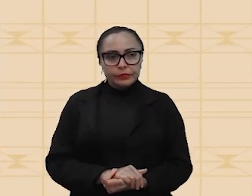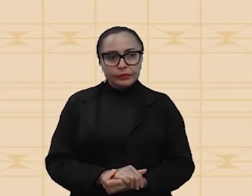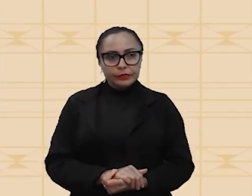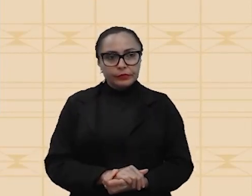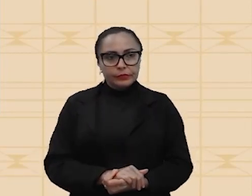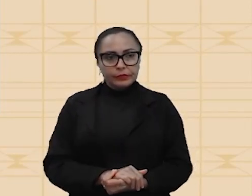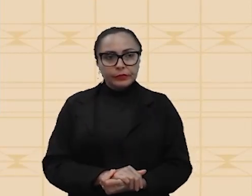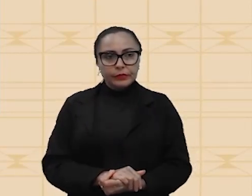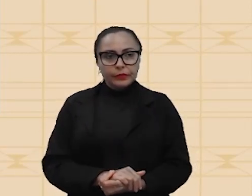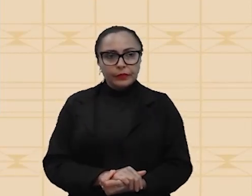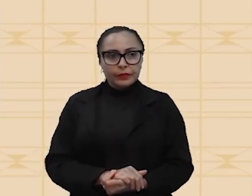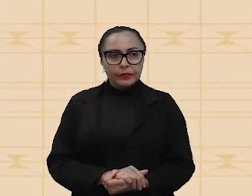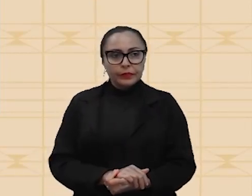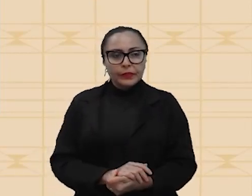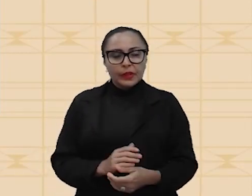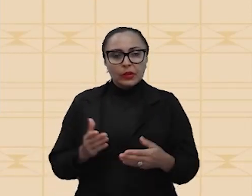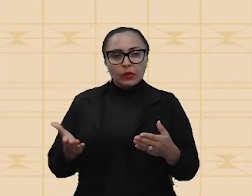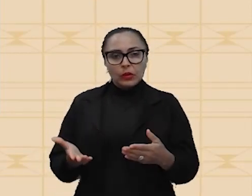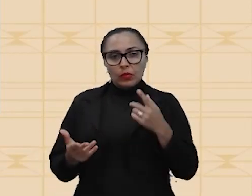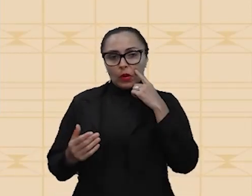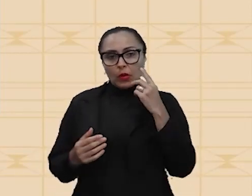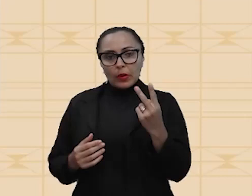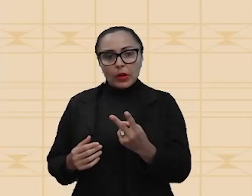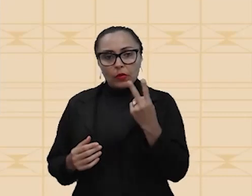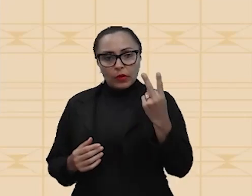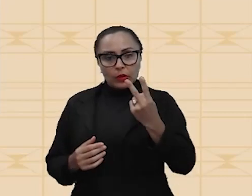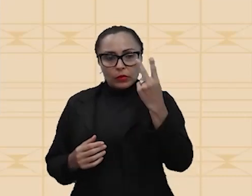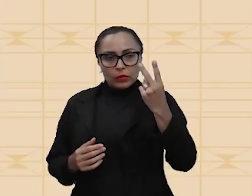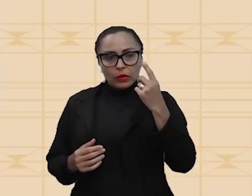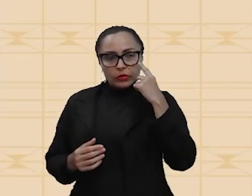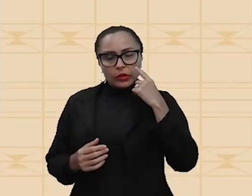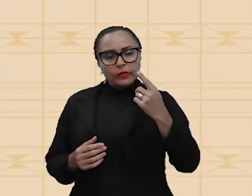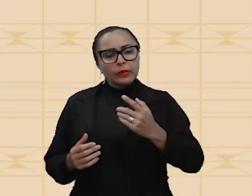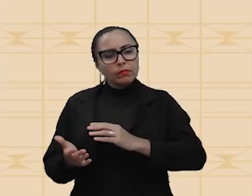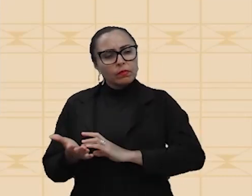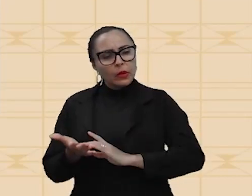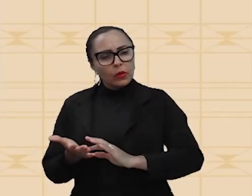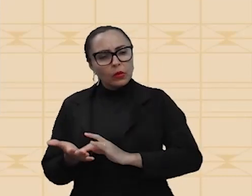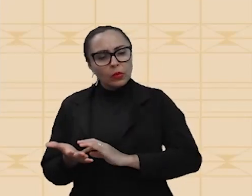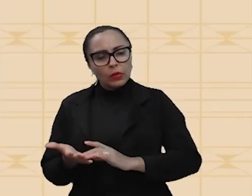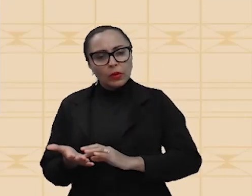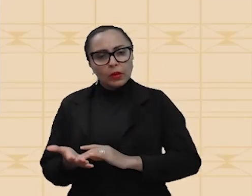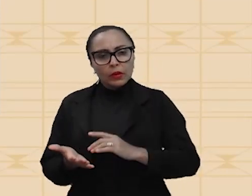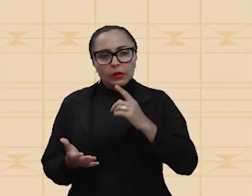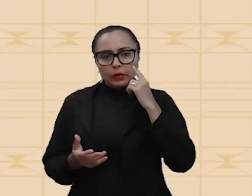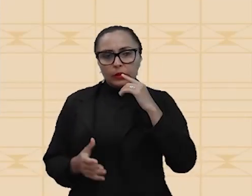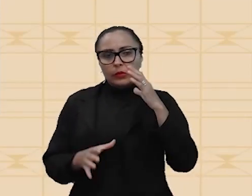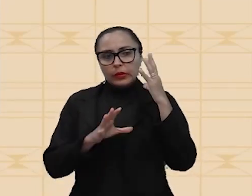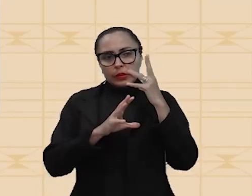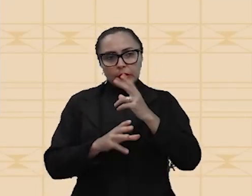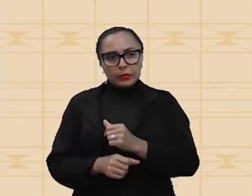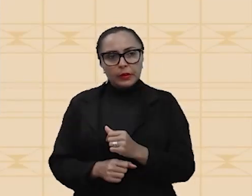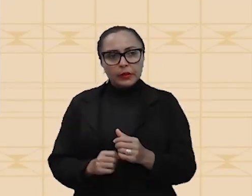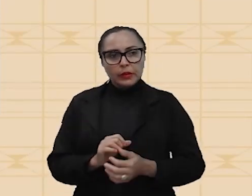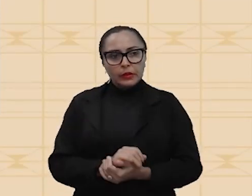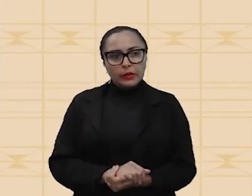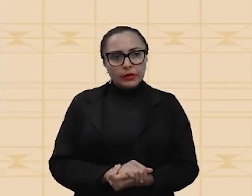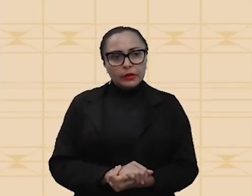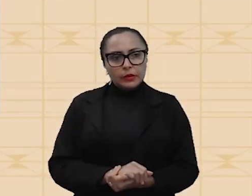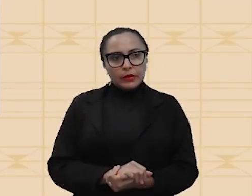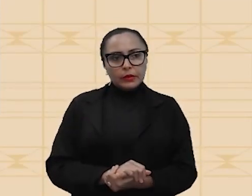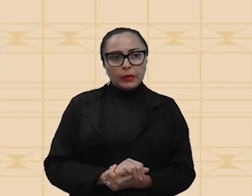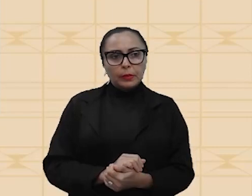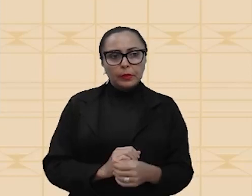é o valor do R, a gente vai calcular o quê? O rendimento. E o rendimento ele vai pegar a energia